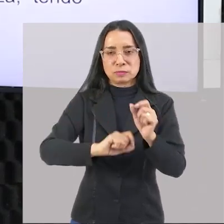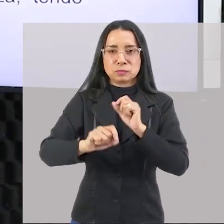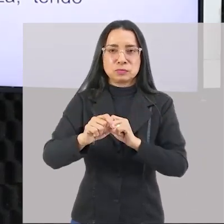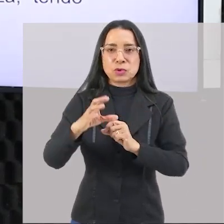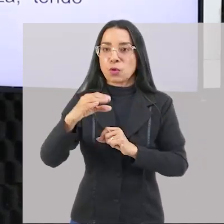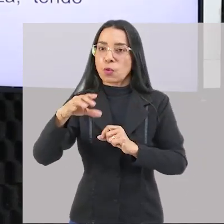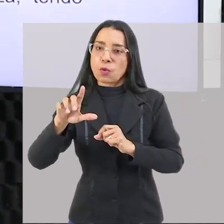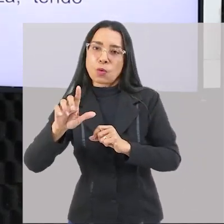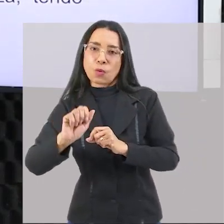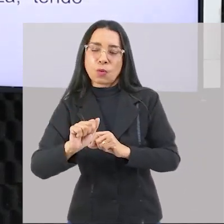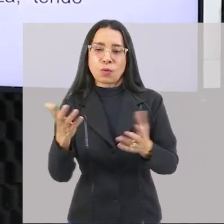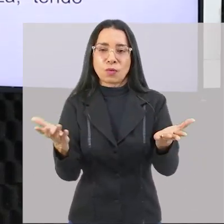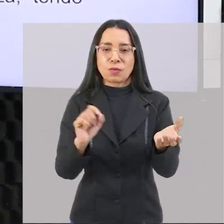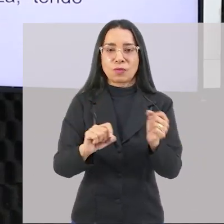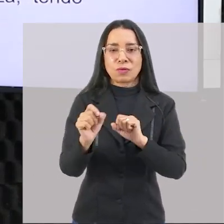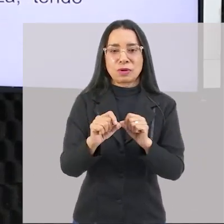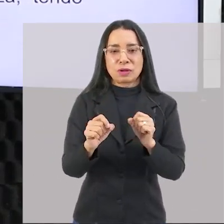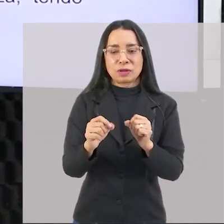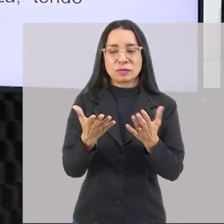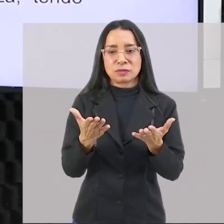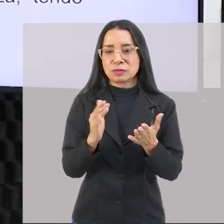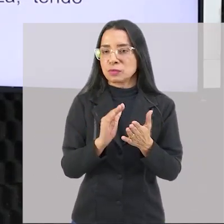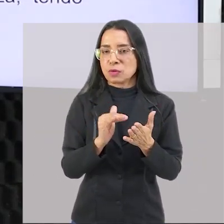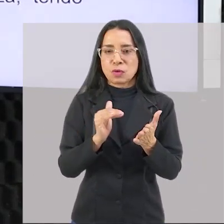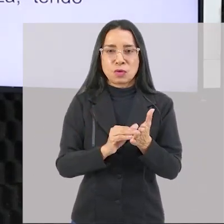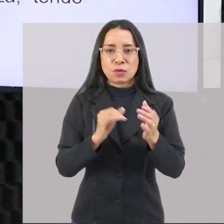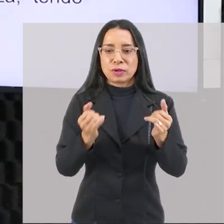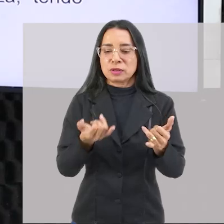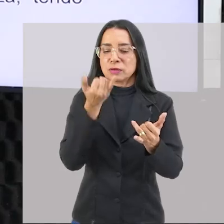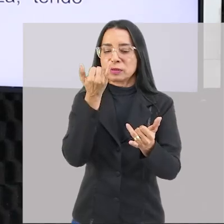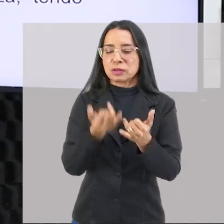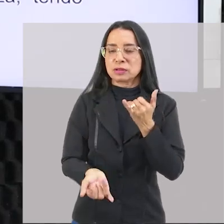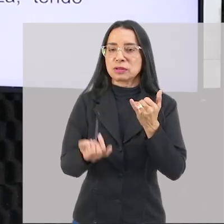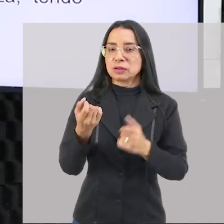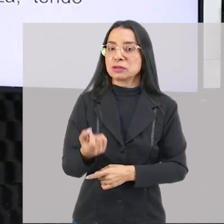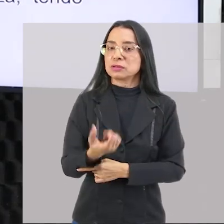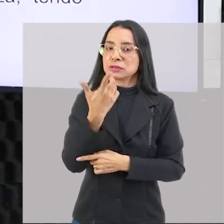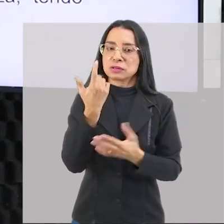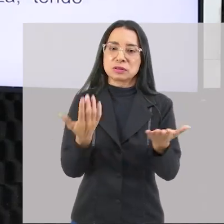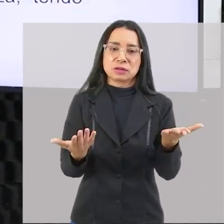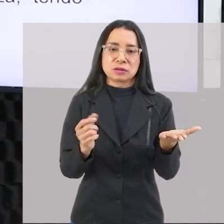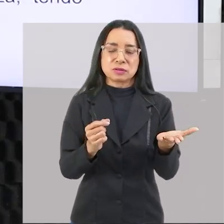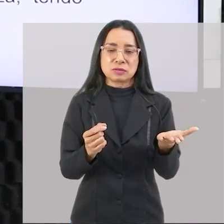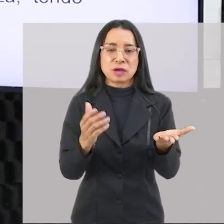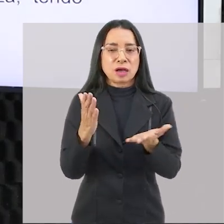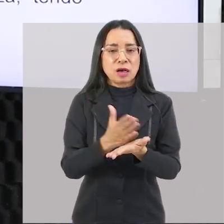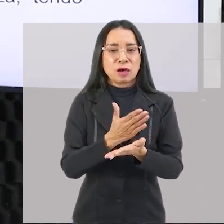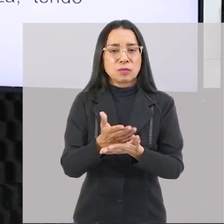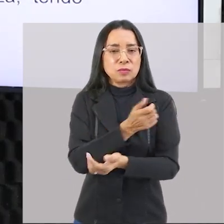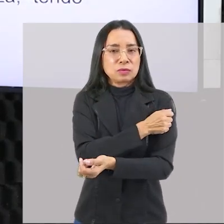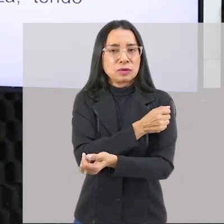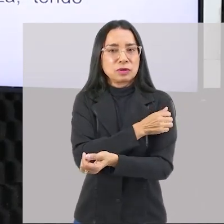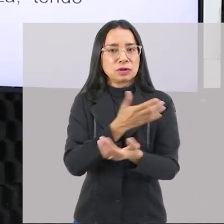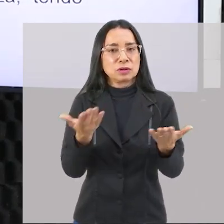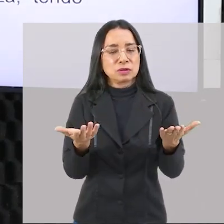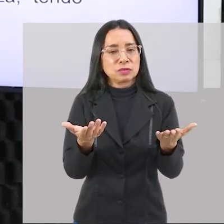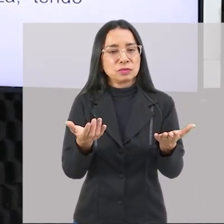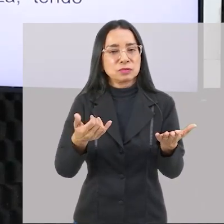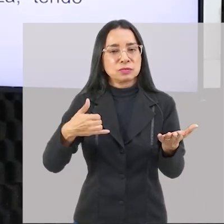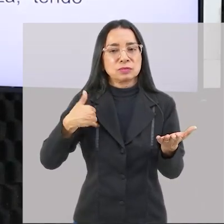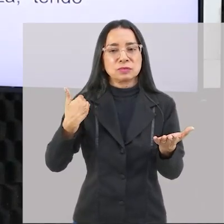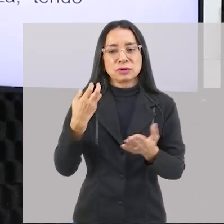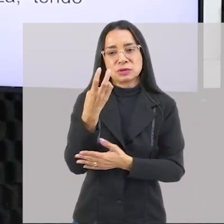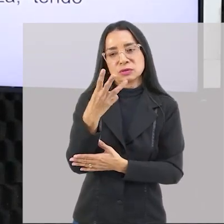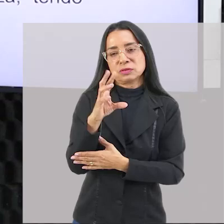escola, ganzola, essas palavras todas podem parecer estranhas para vocês, né? Beth, eu acho que algum aluno meu da faixa dos 30 anos